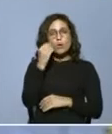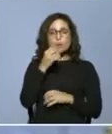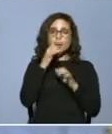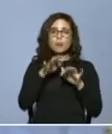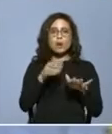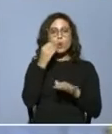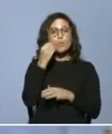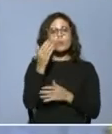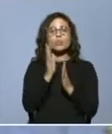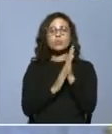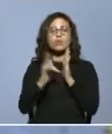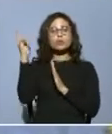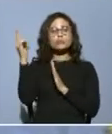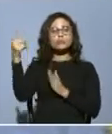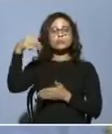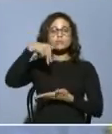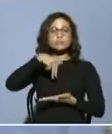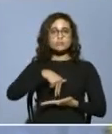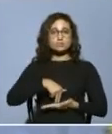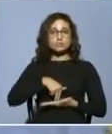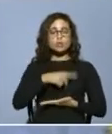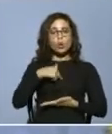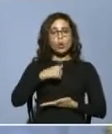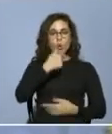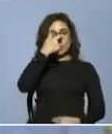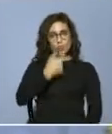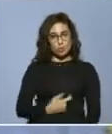nos aparece a nós, seres humanos.